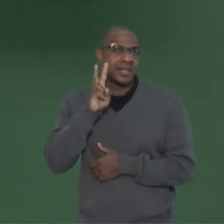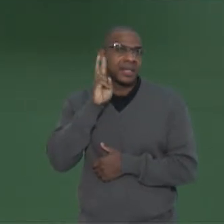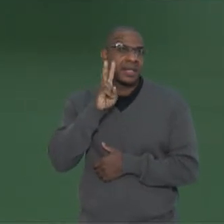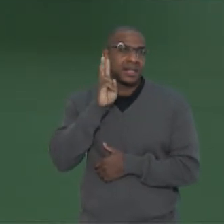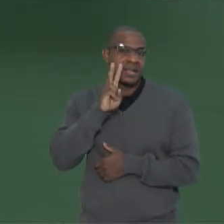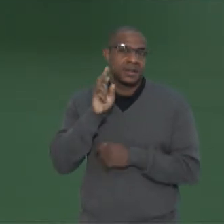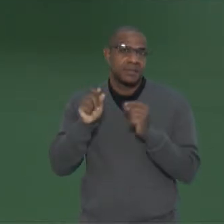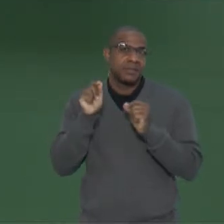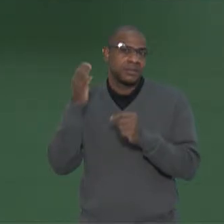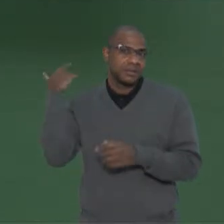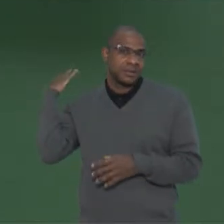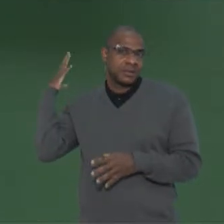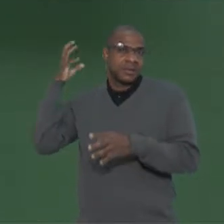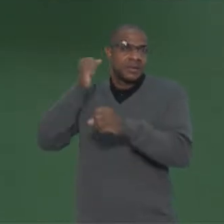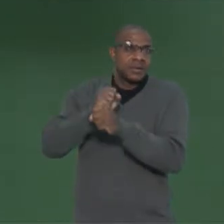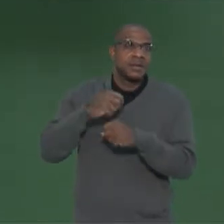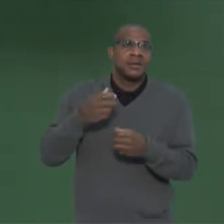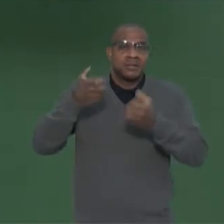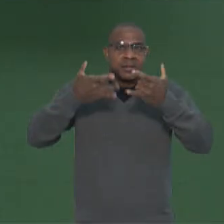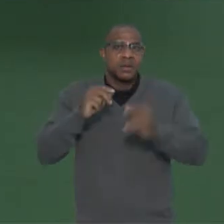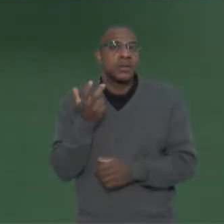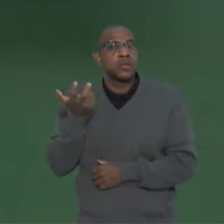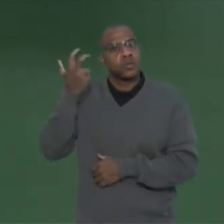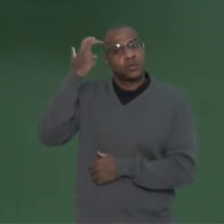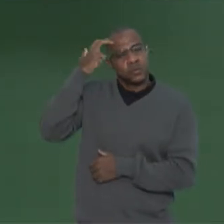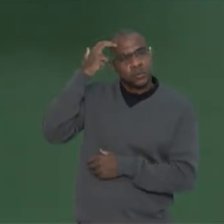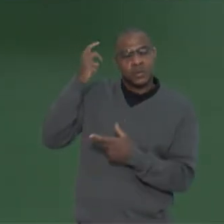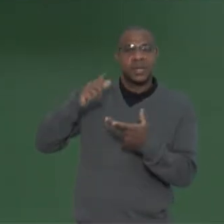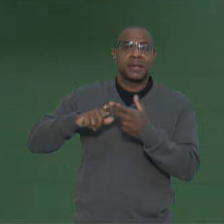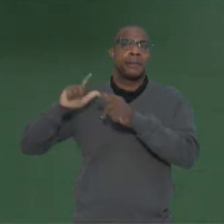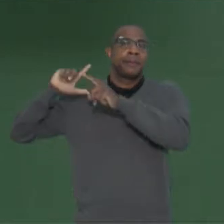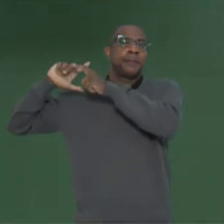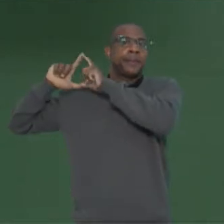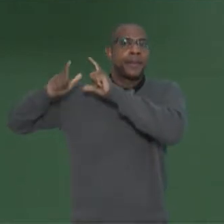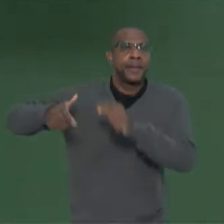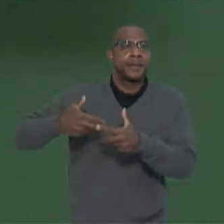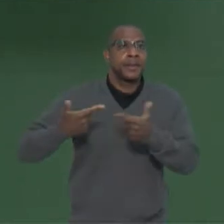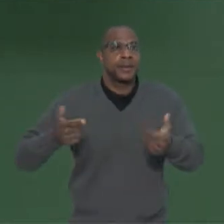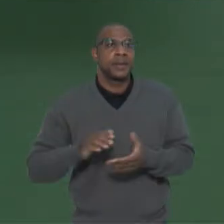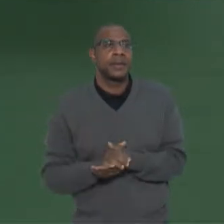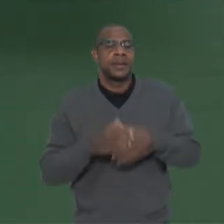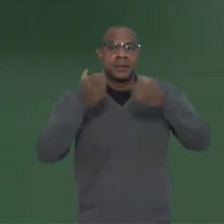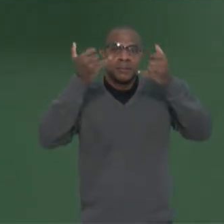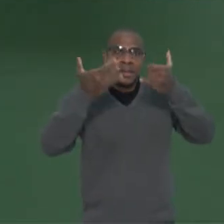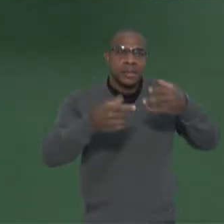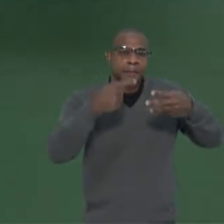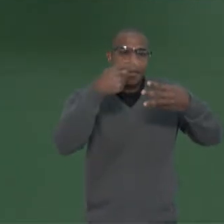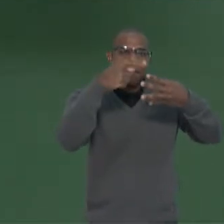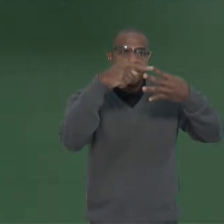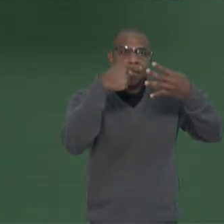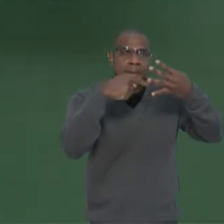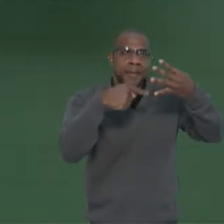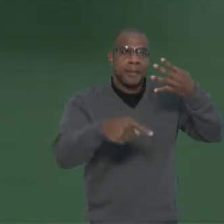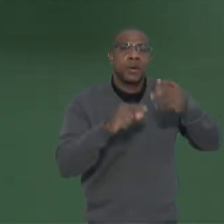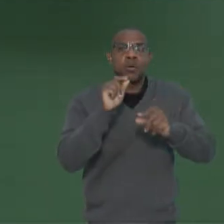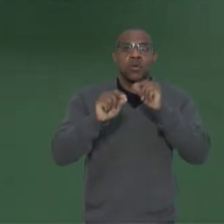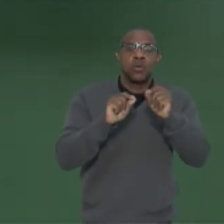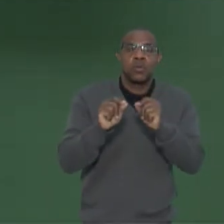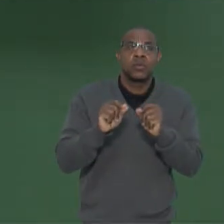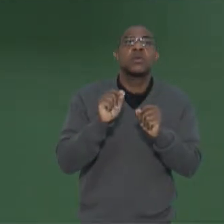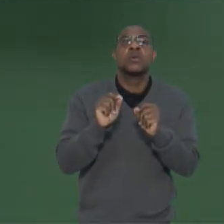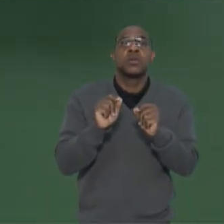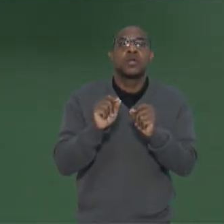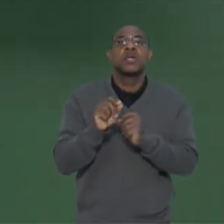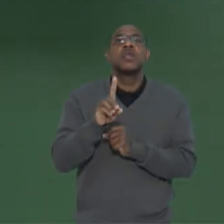Chile, né? Cultura, tradição, abordamos então alguns aspectos e falamos aqui um pouco sobre este